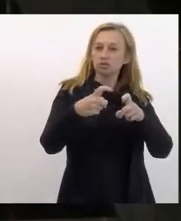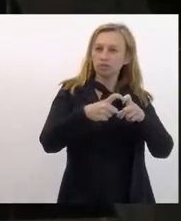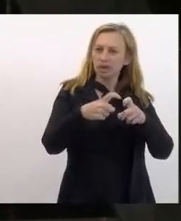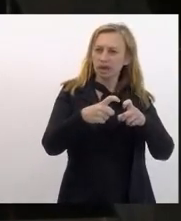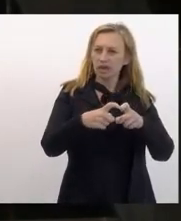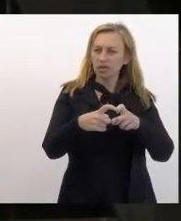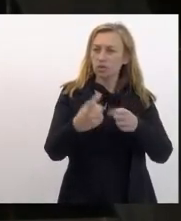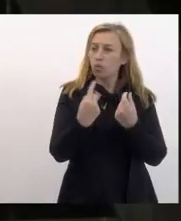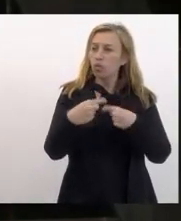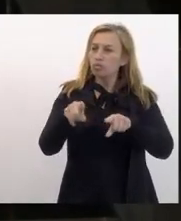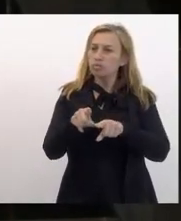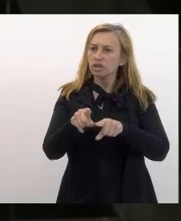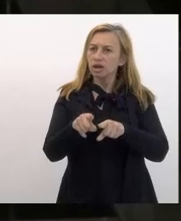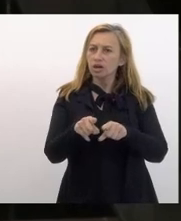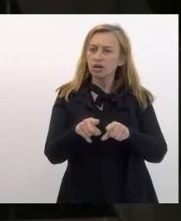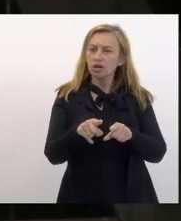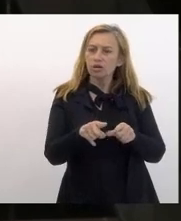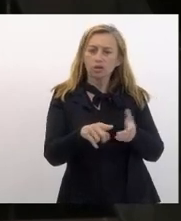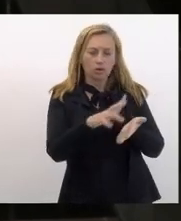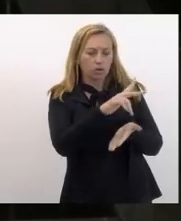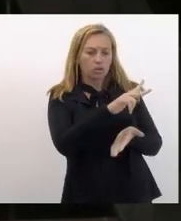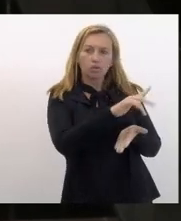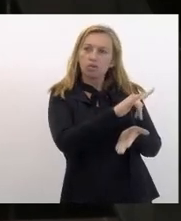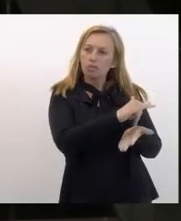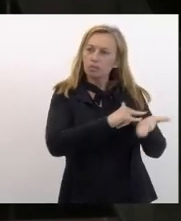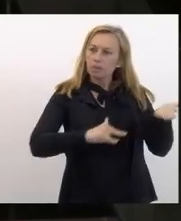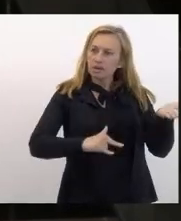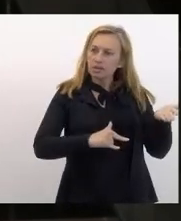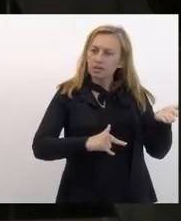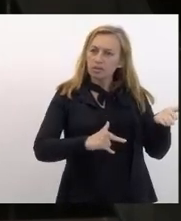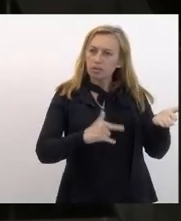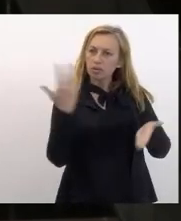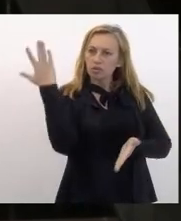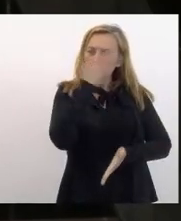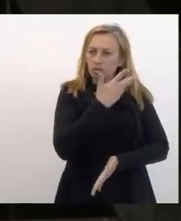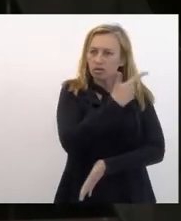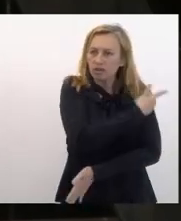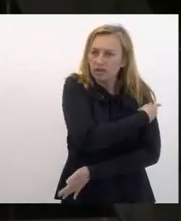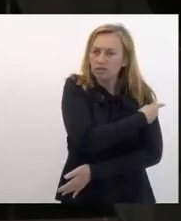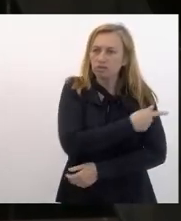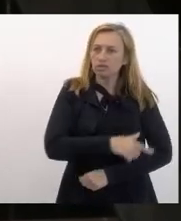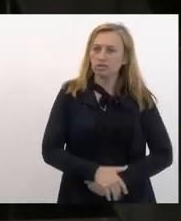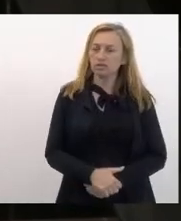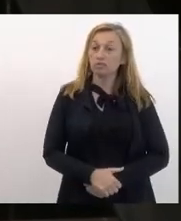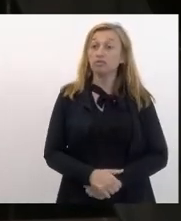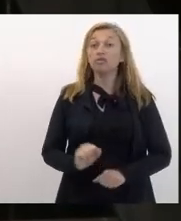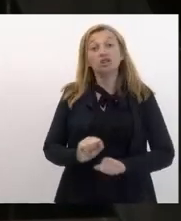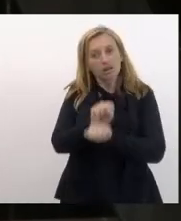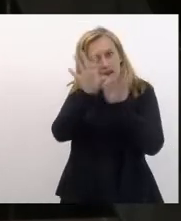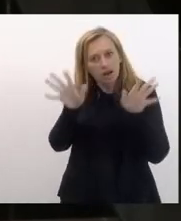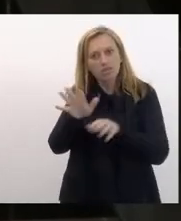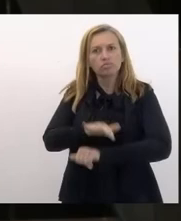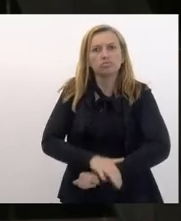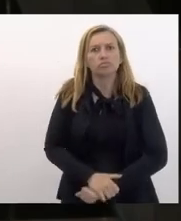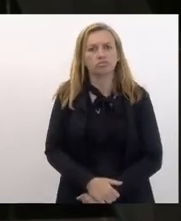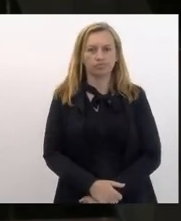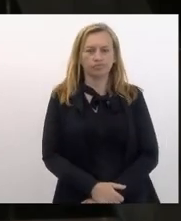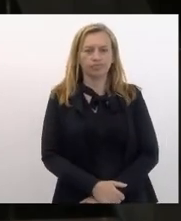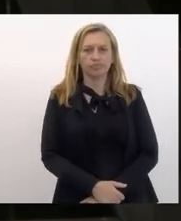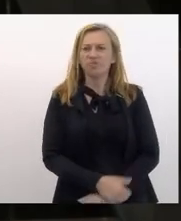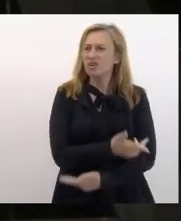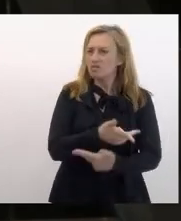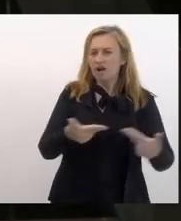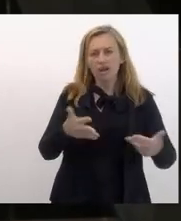médicos são contrários ao passaporte sanitário. Que fique bem claro isso.